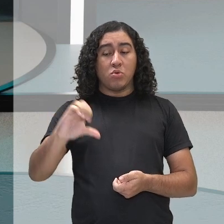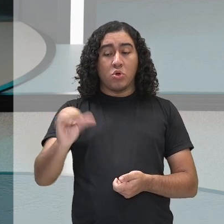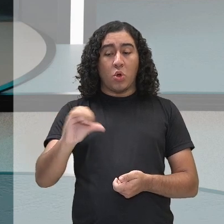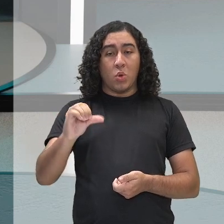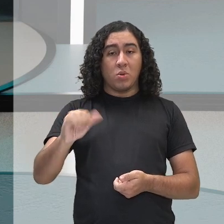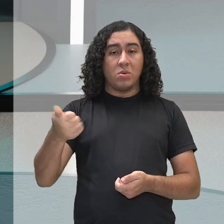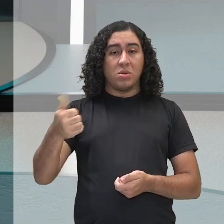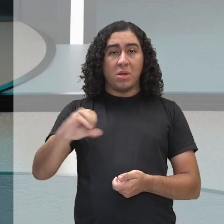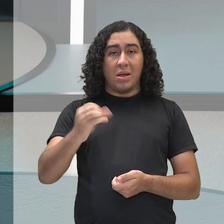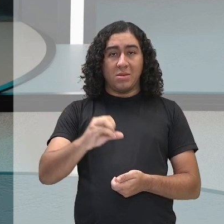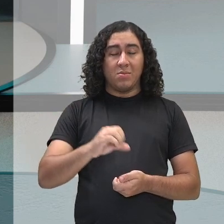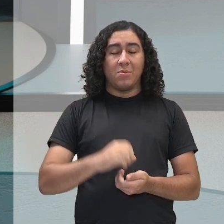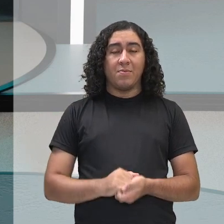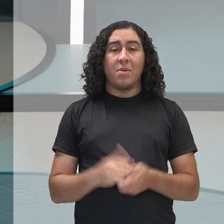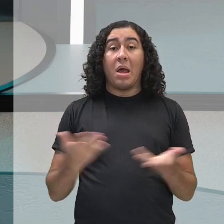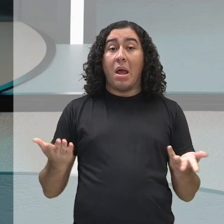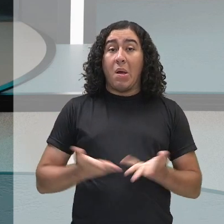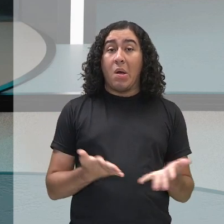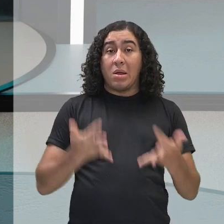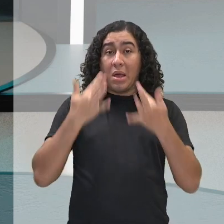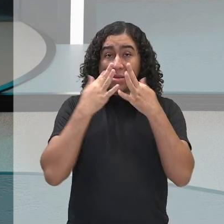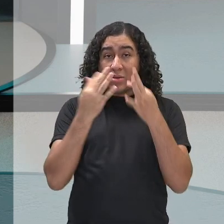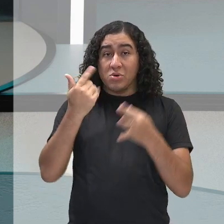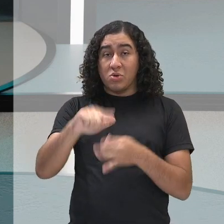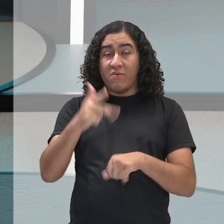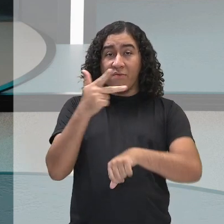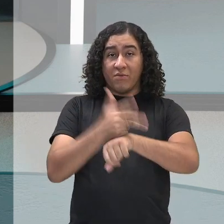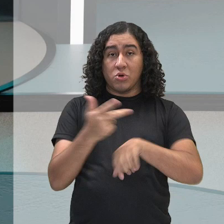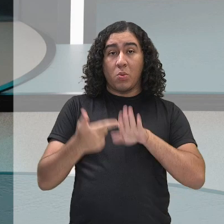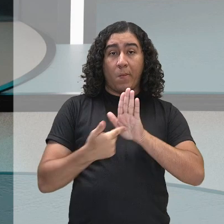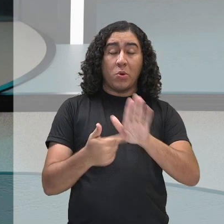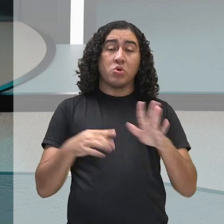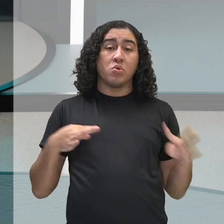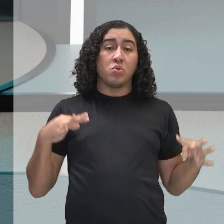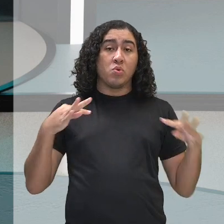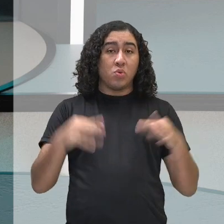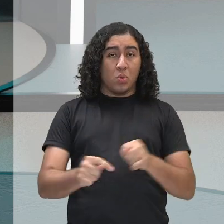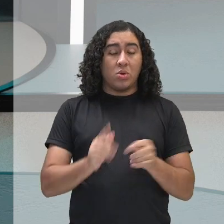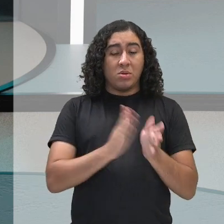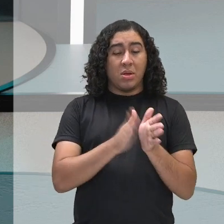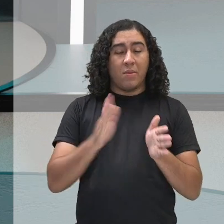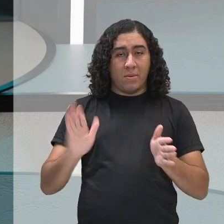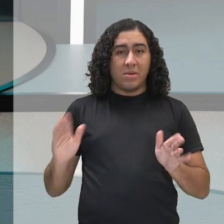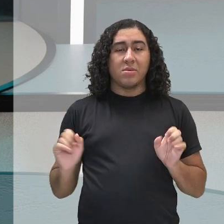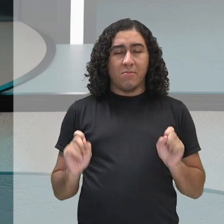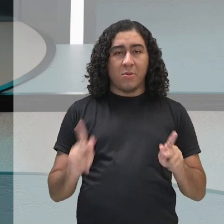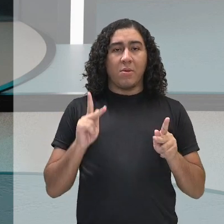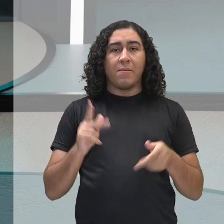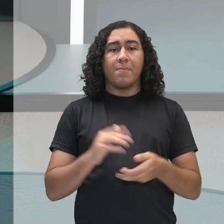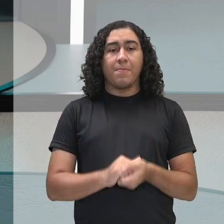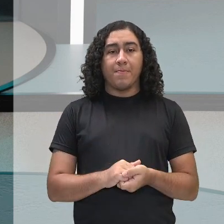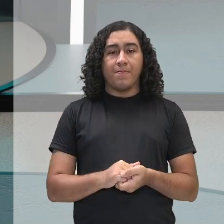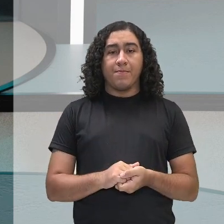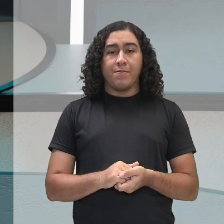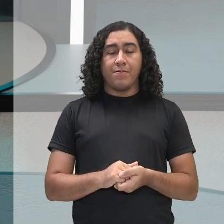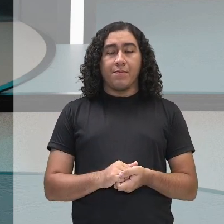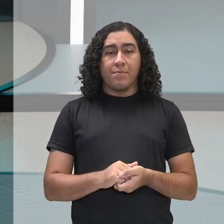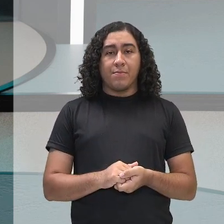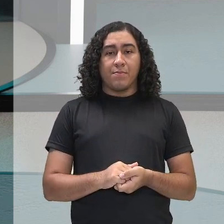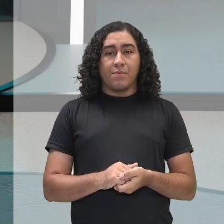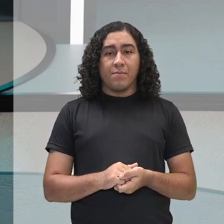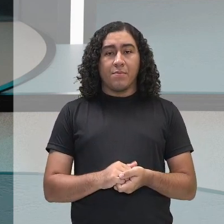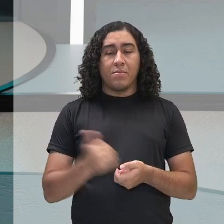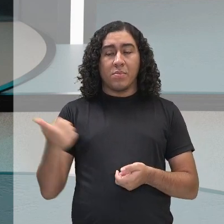10º. Agora eu quero que acompanhe novamente o vídeo que apresenta essa sequência, não é? Do 11º até